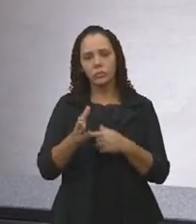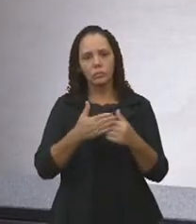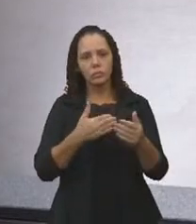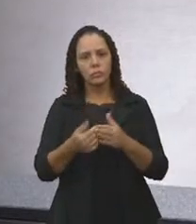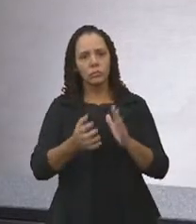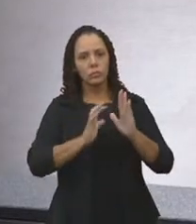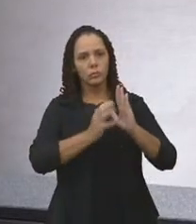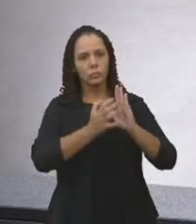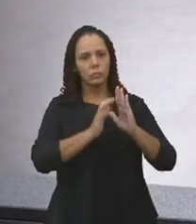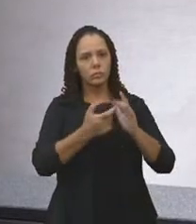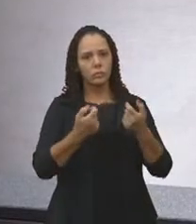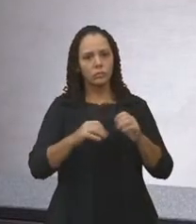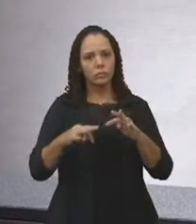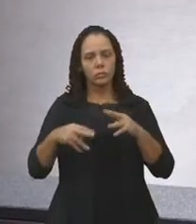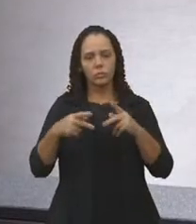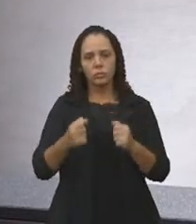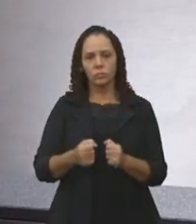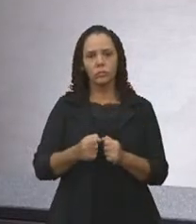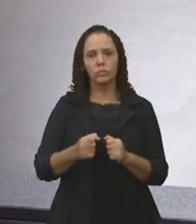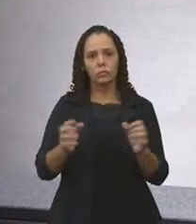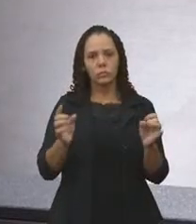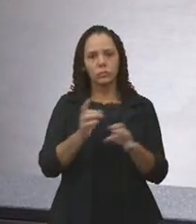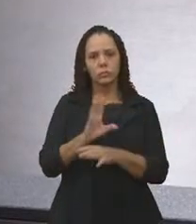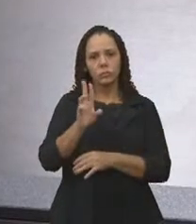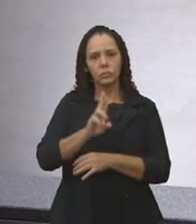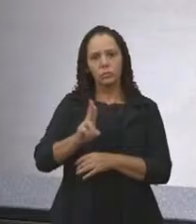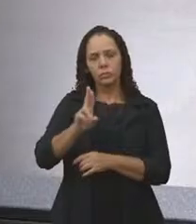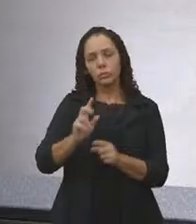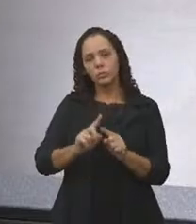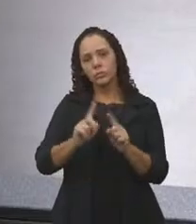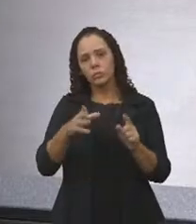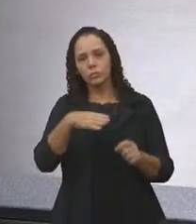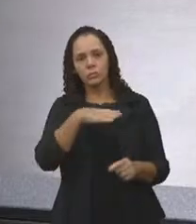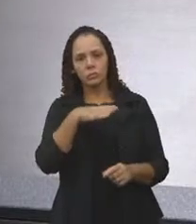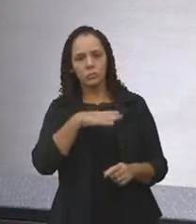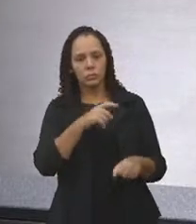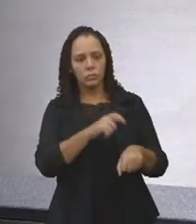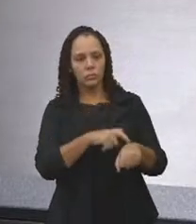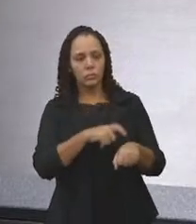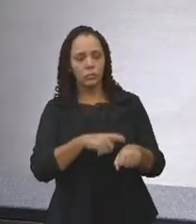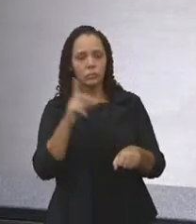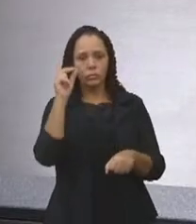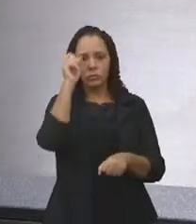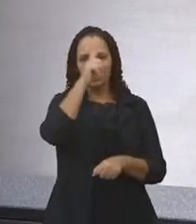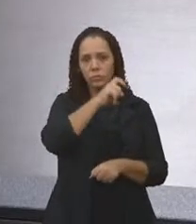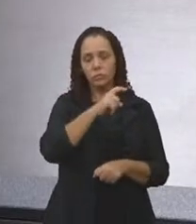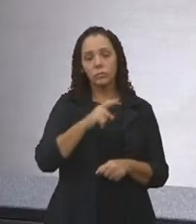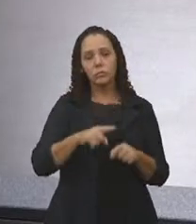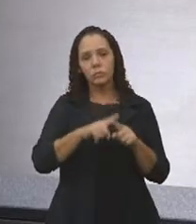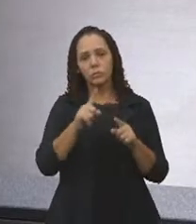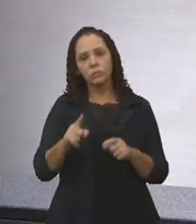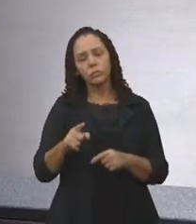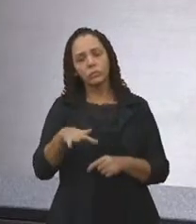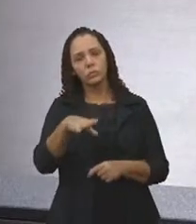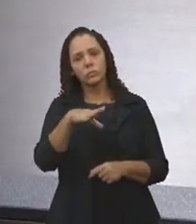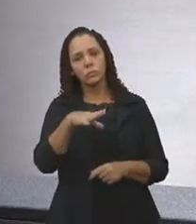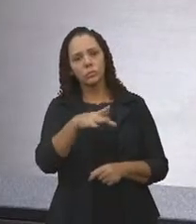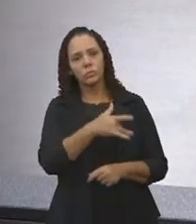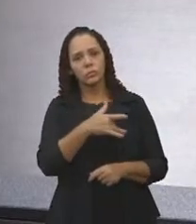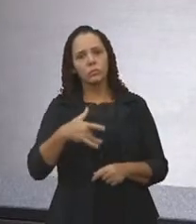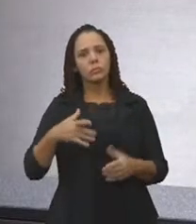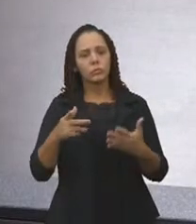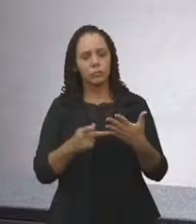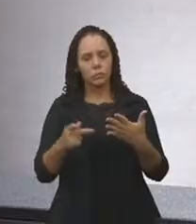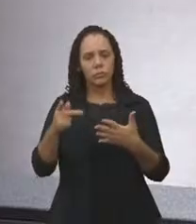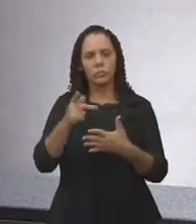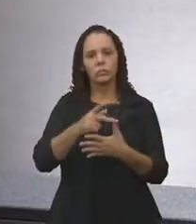B, tem que funcionar. Em questão que a cidade está vivendo um momento delicado, mas a saúde é prioridade no nosso governo aqui dentro dessa casa. Então,